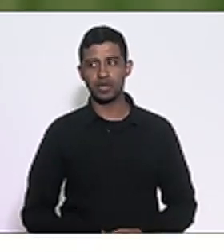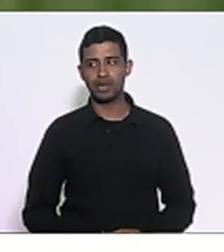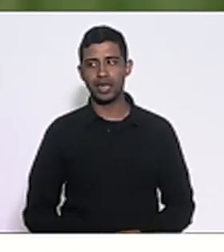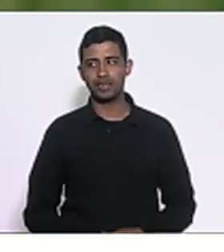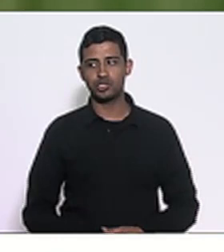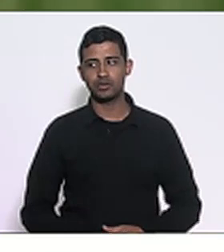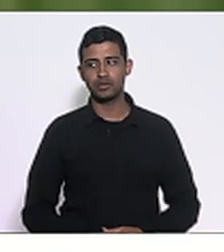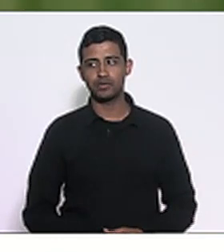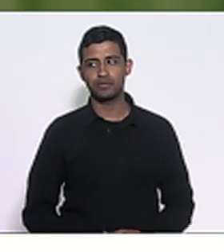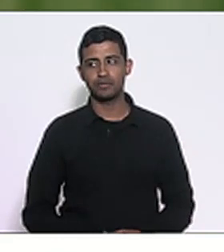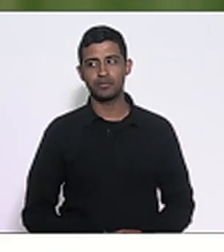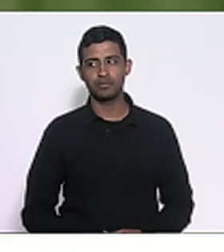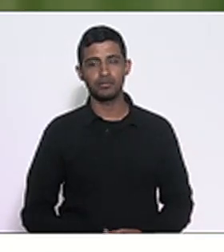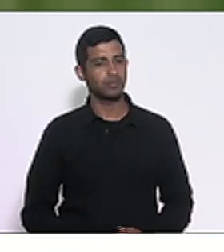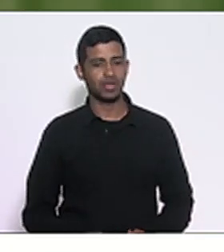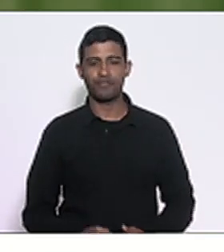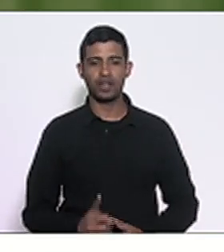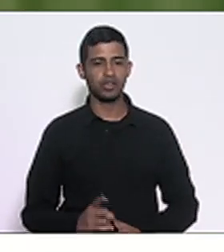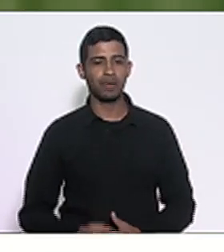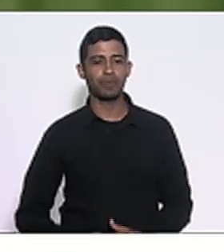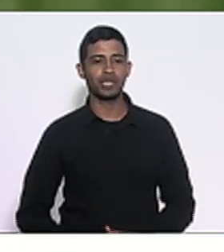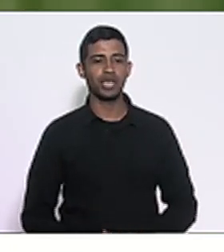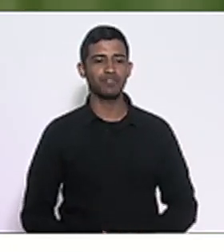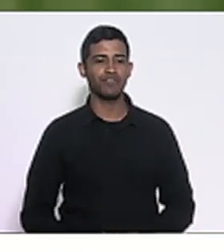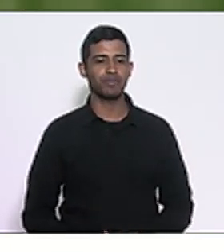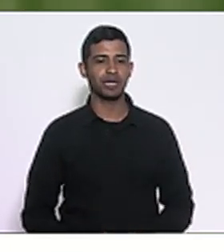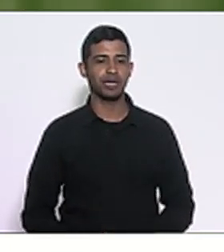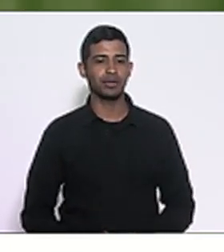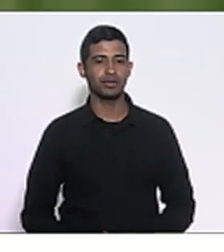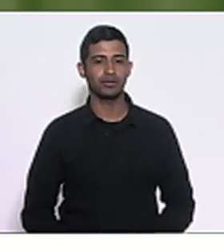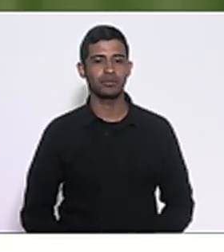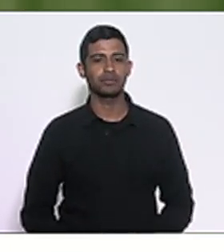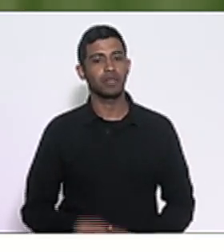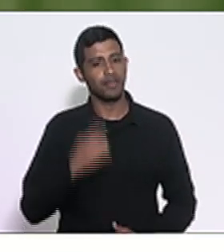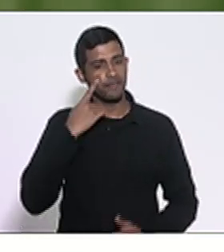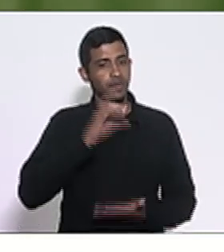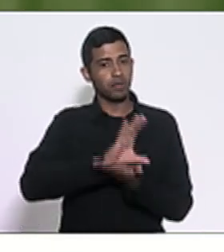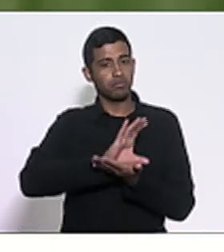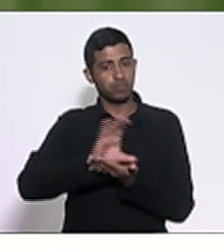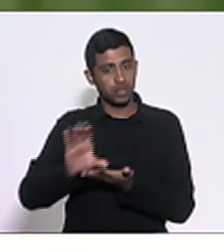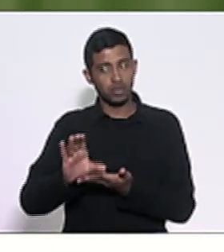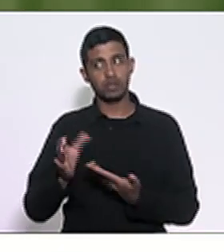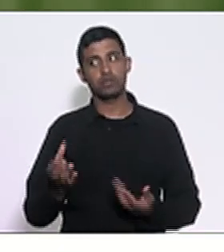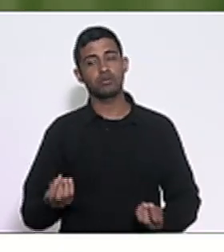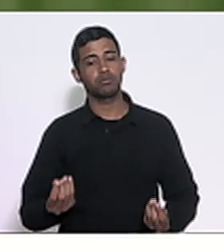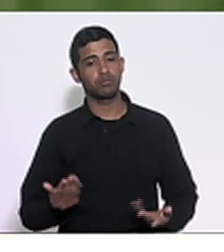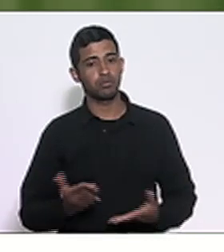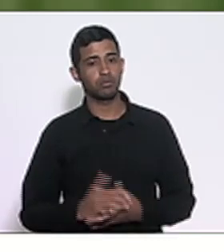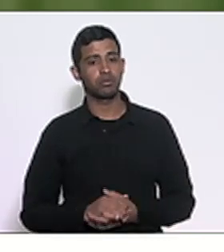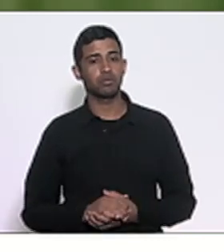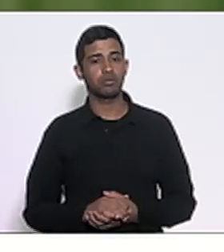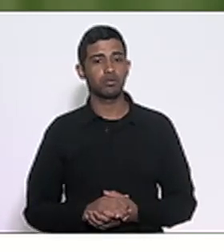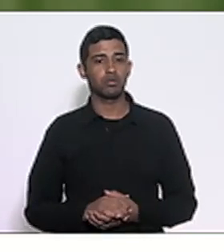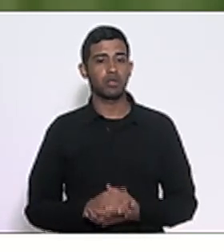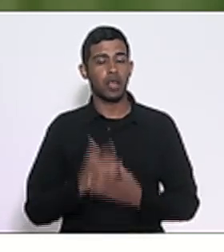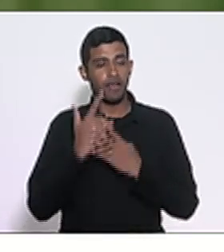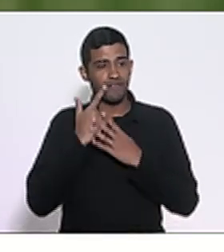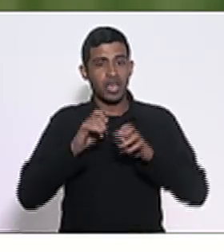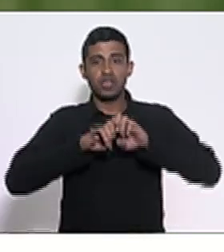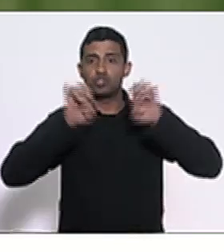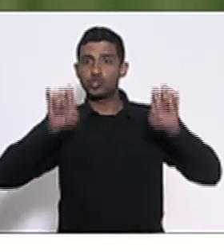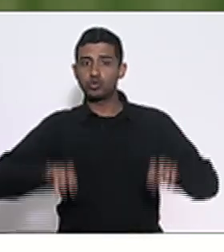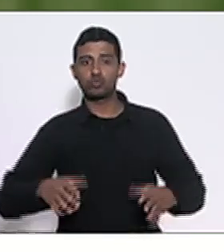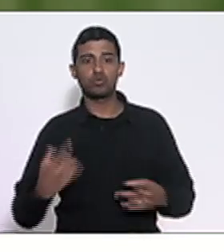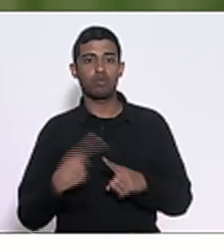ter termos uma continuidade de investimentos de longo prazo em infraestrutura, porque